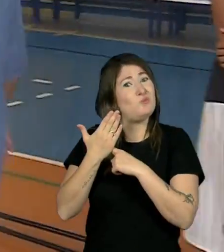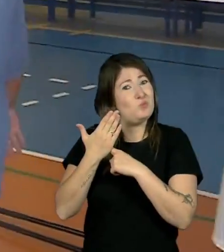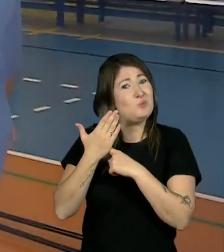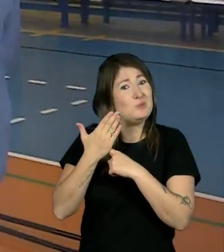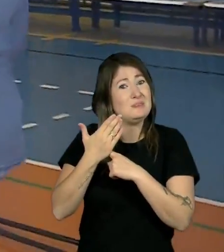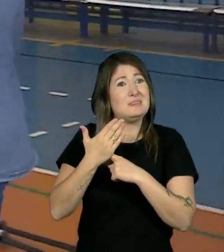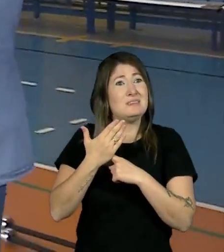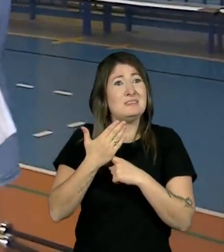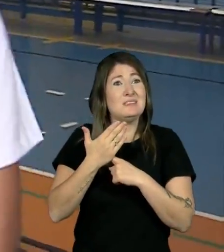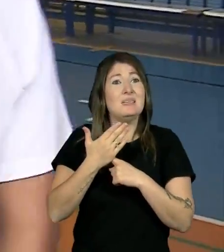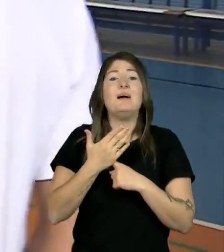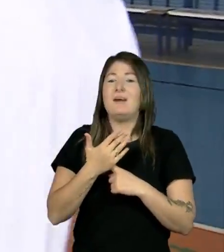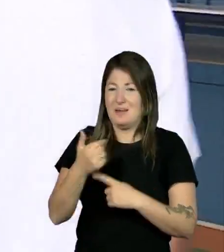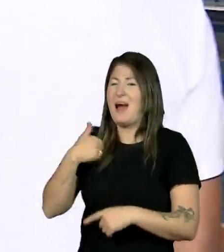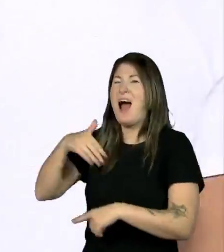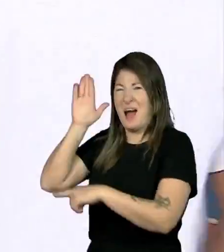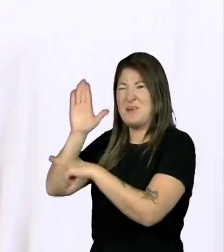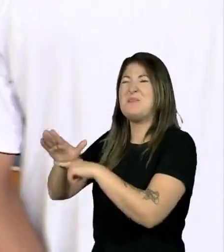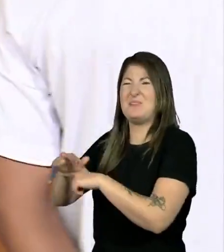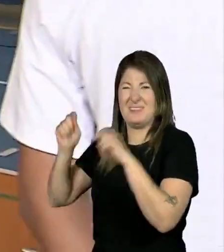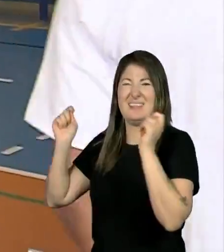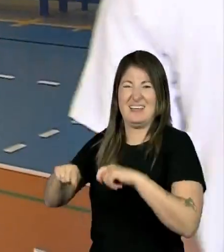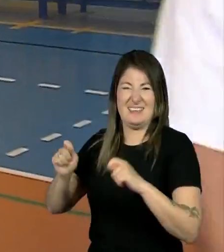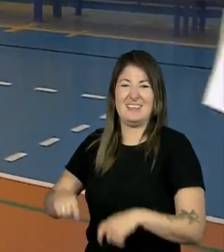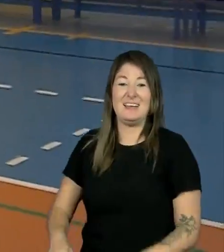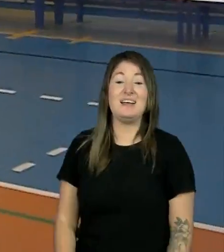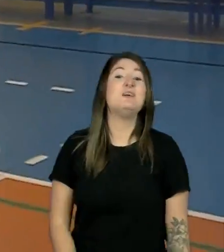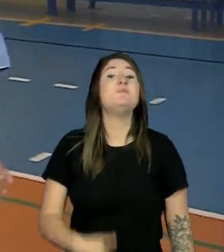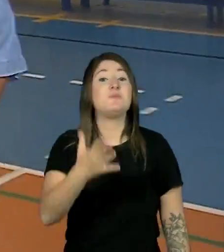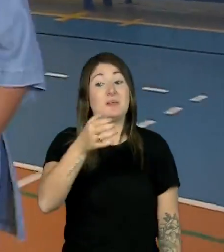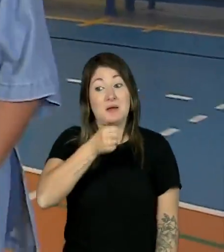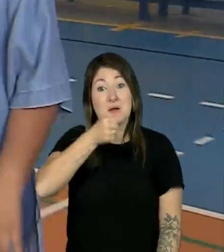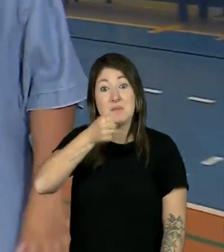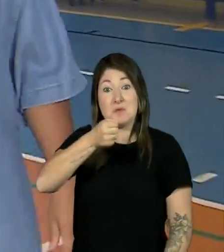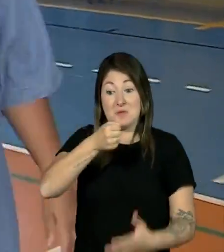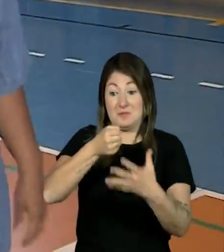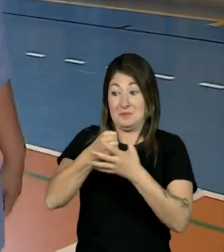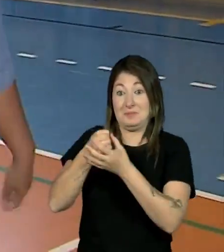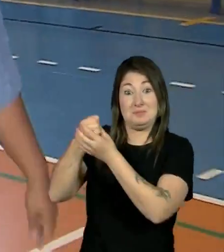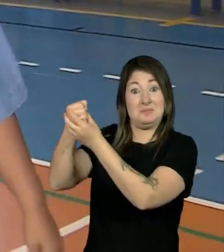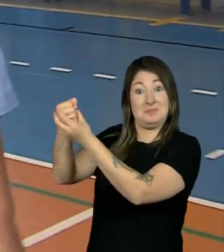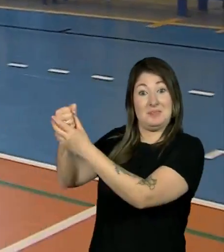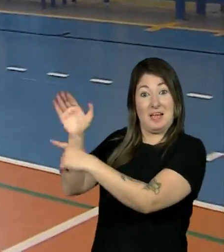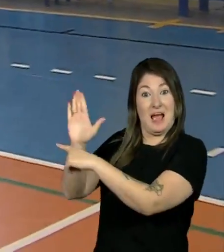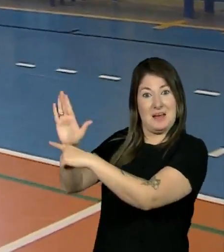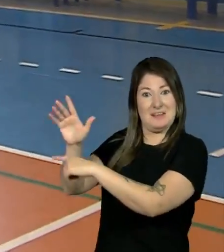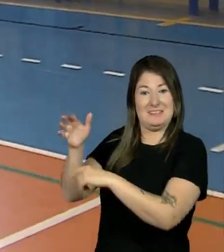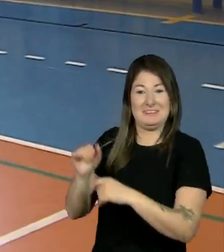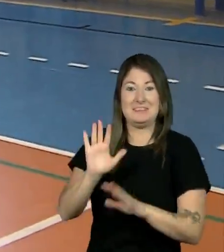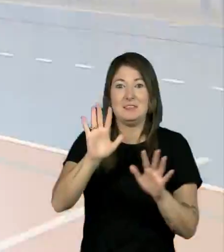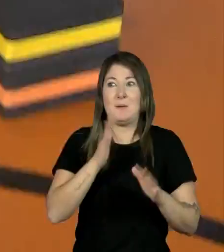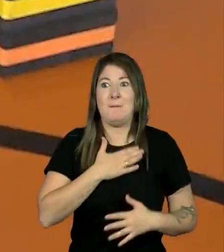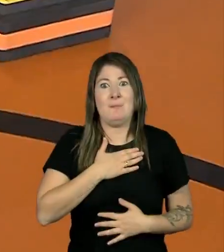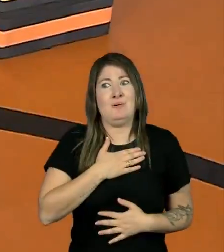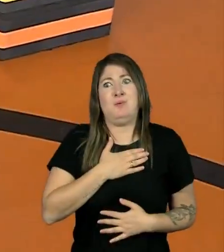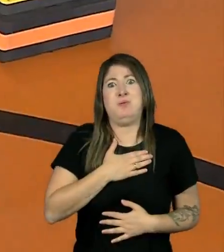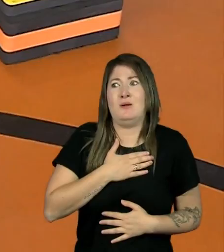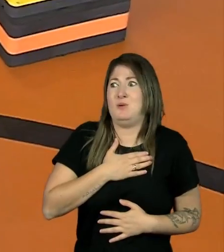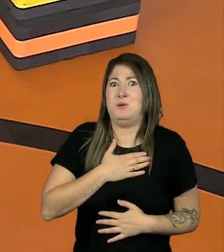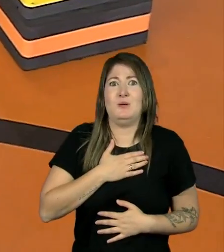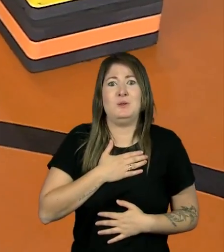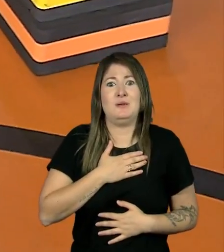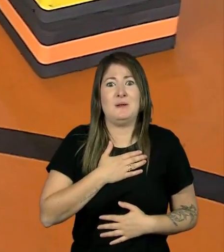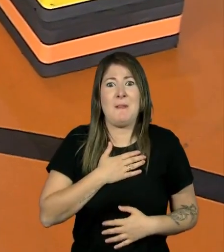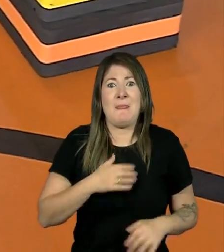me ajuda? Te ajudo, claro. Então eu vou deixar meu microfone aqui com a equipe. Ai, meu Deus do céu, segura aqui. Vai lá,